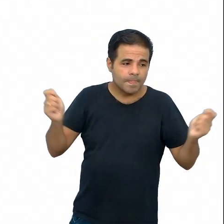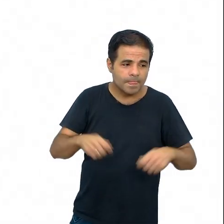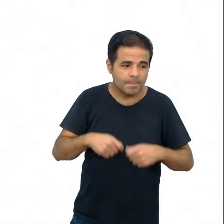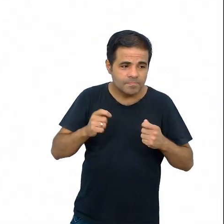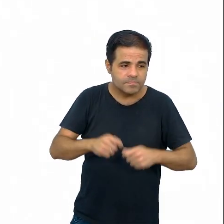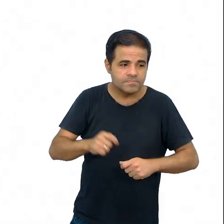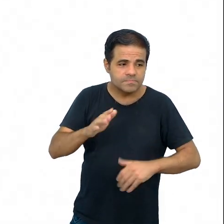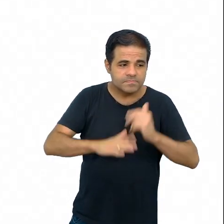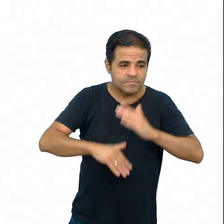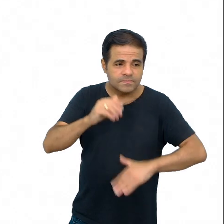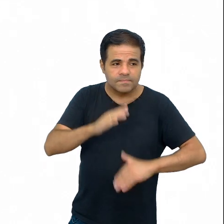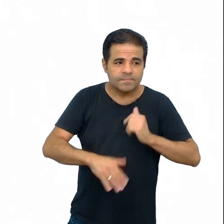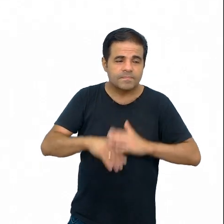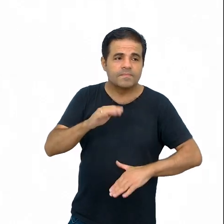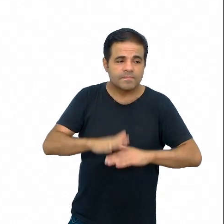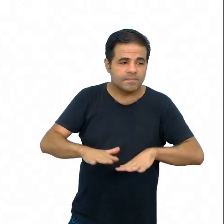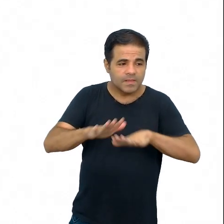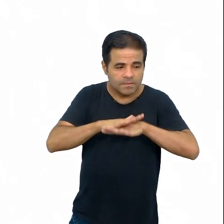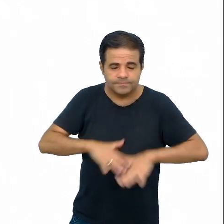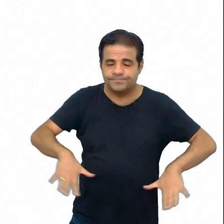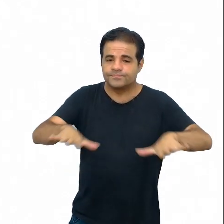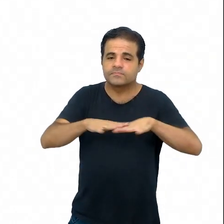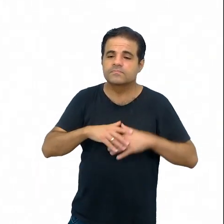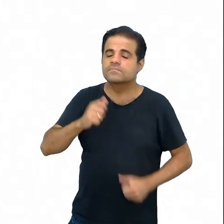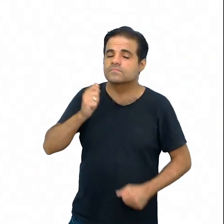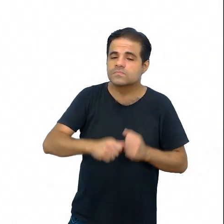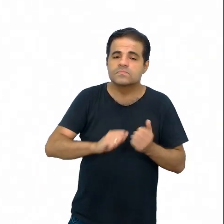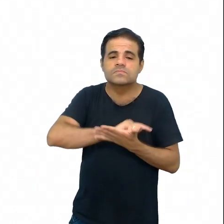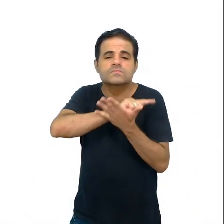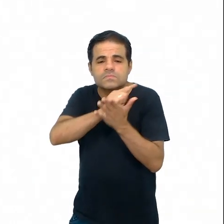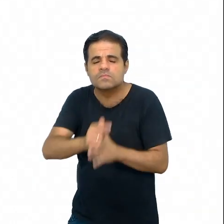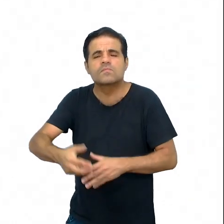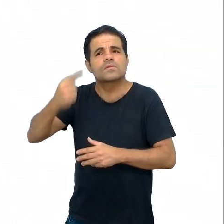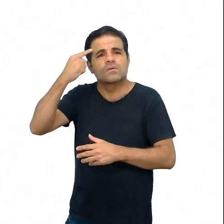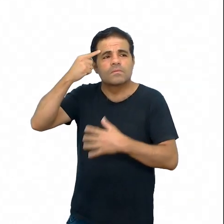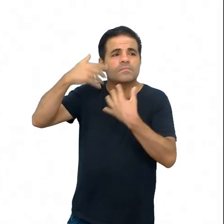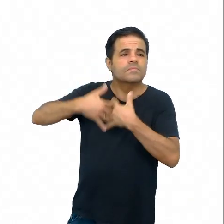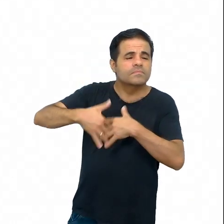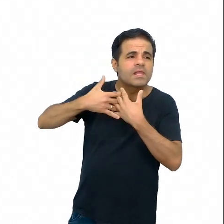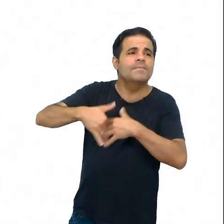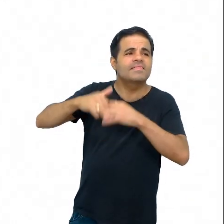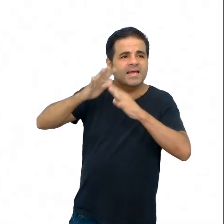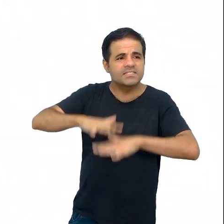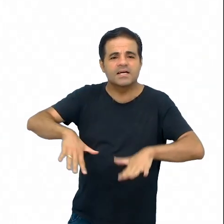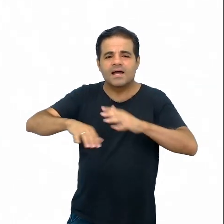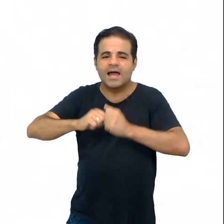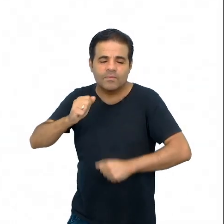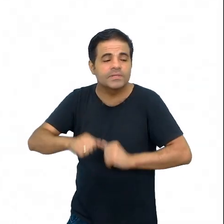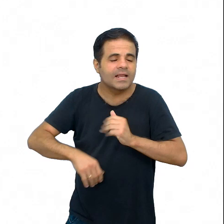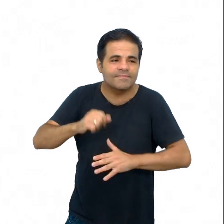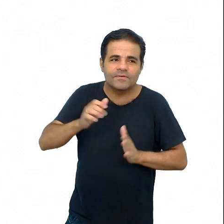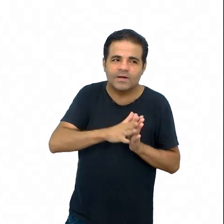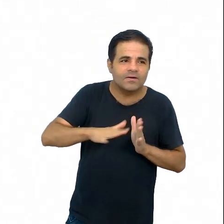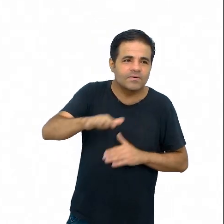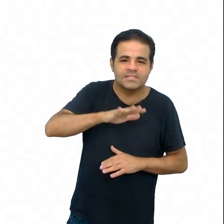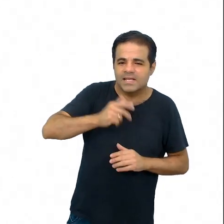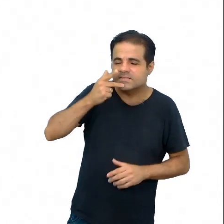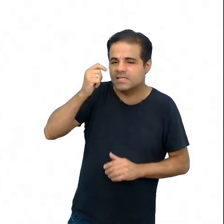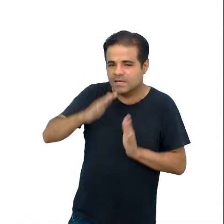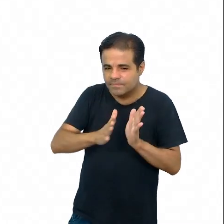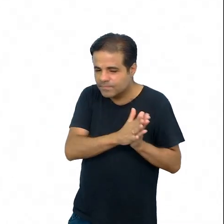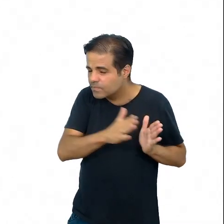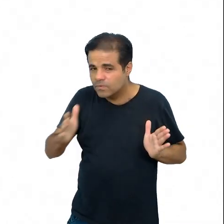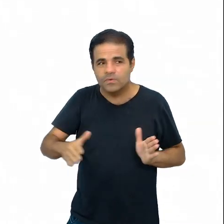narrativo, planejando também essa produção do gênero memória literária, bem como os estudos relativos aí à